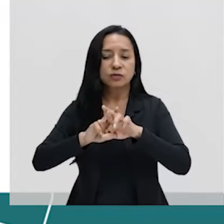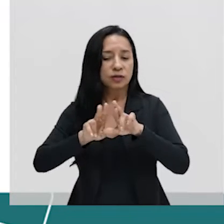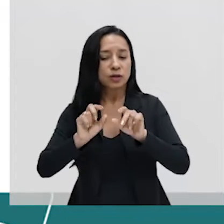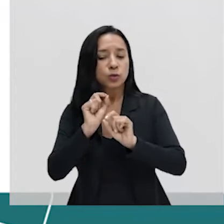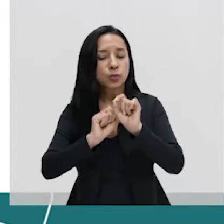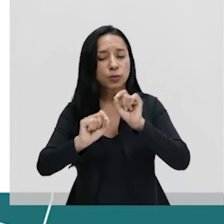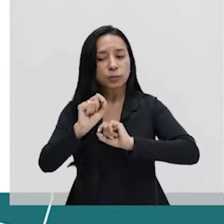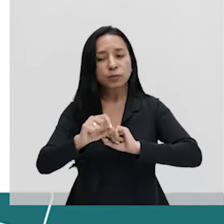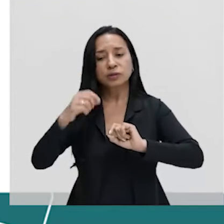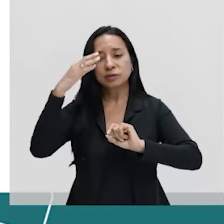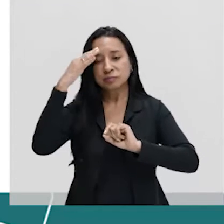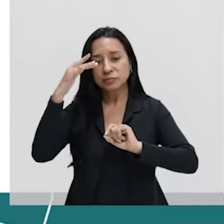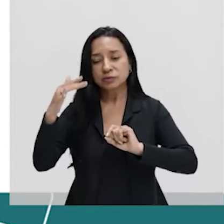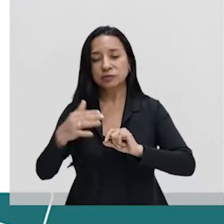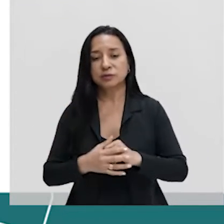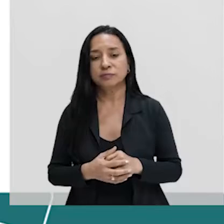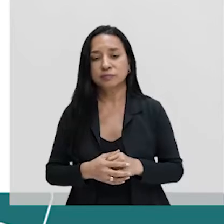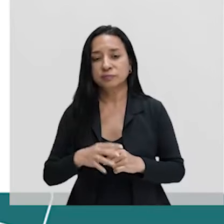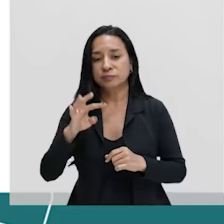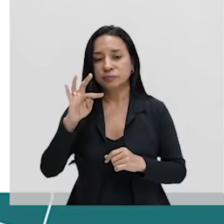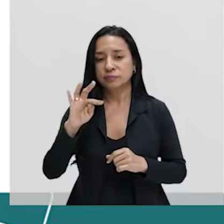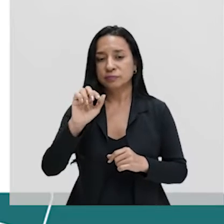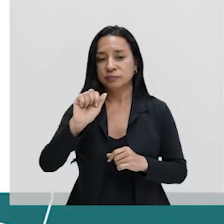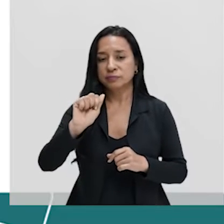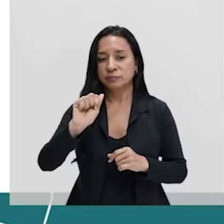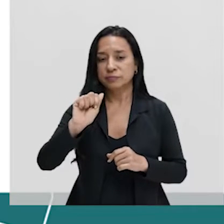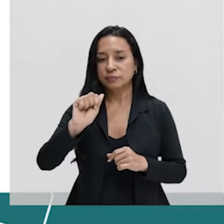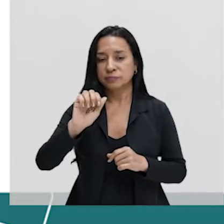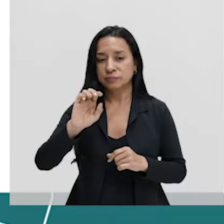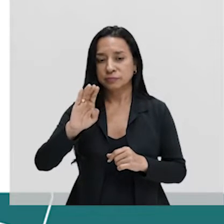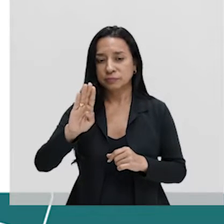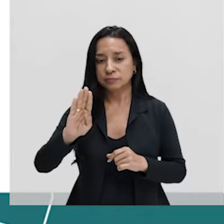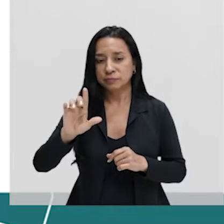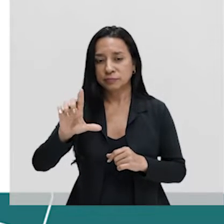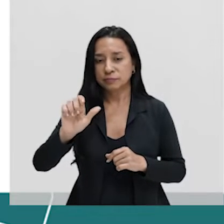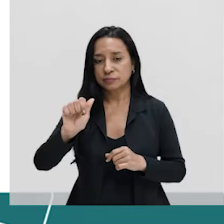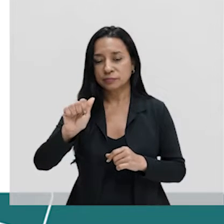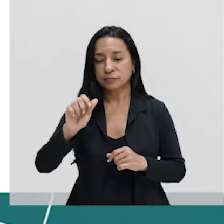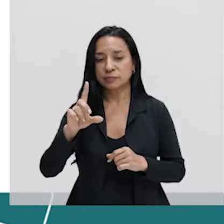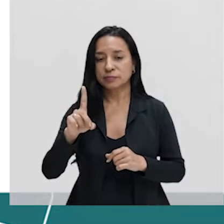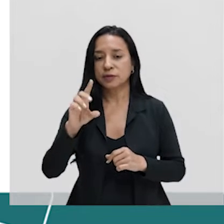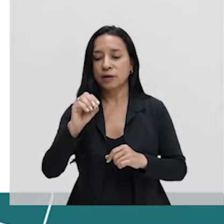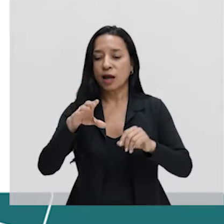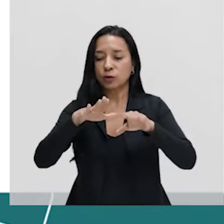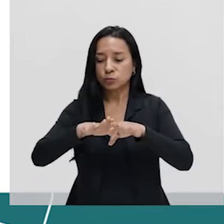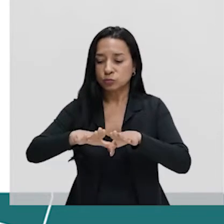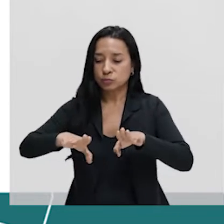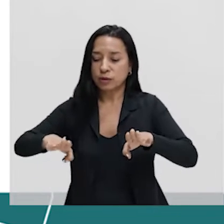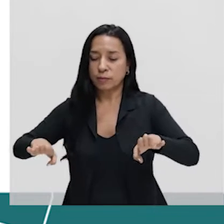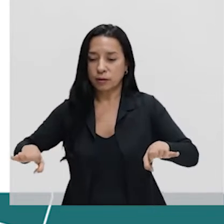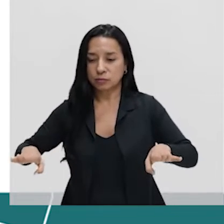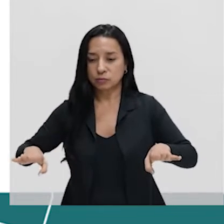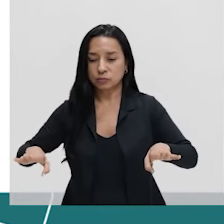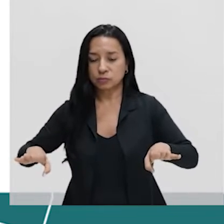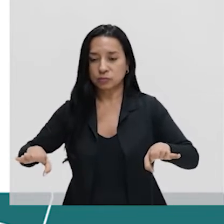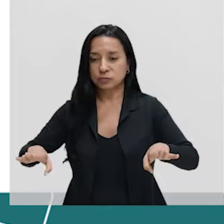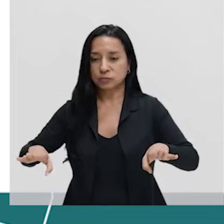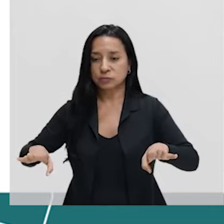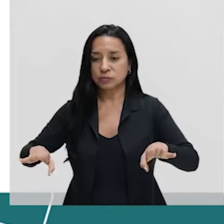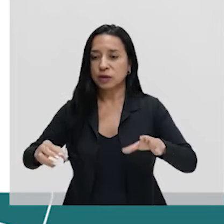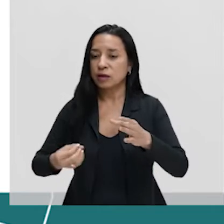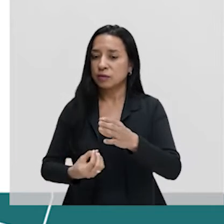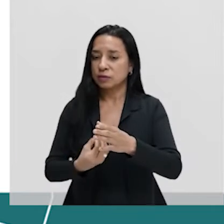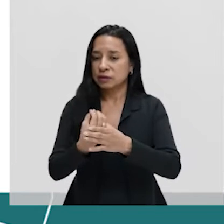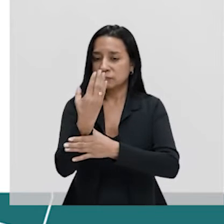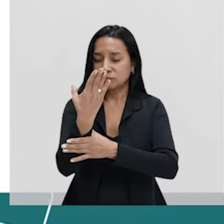imaginar. Tablado. O tablado, ele é originalmente criado pela Maria Clara Machado,